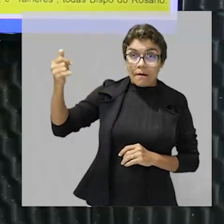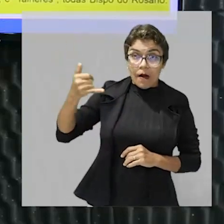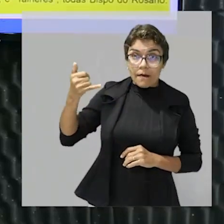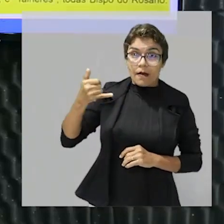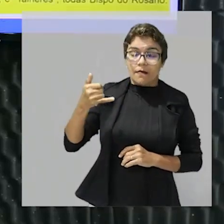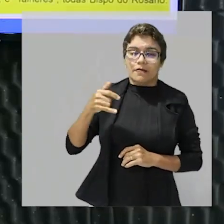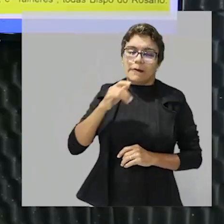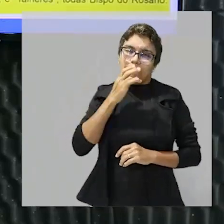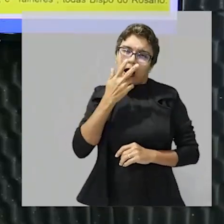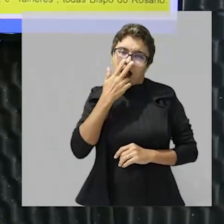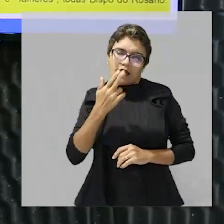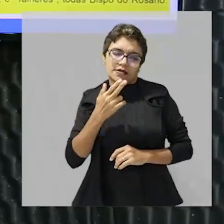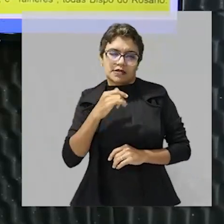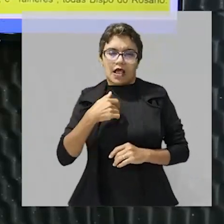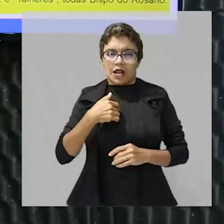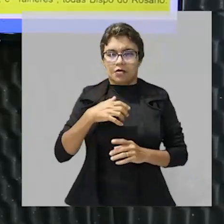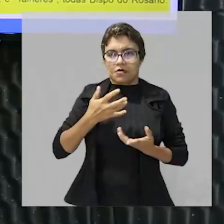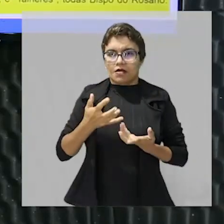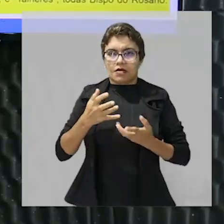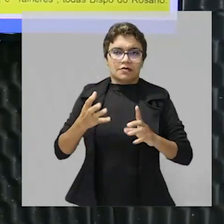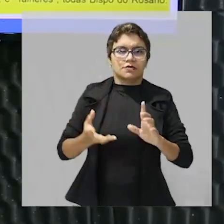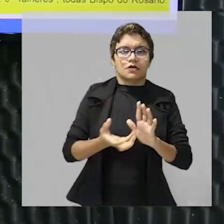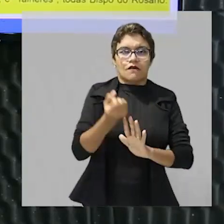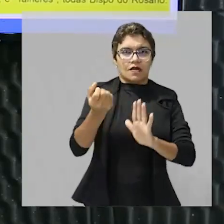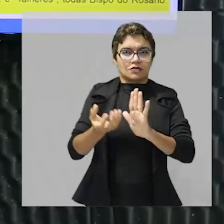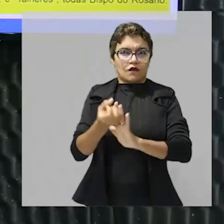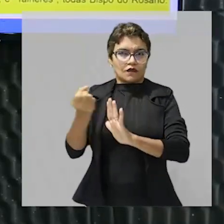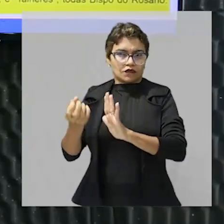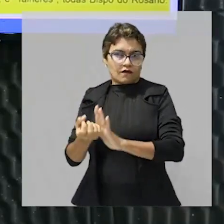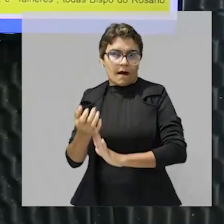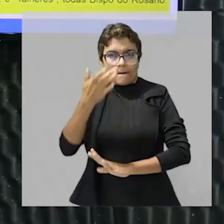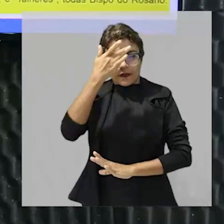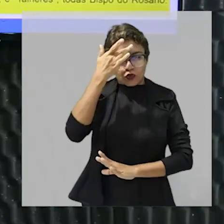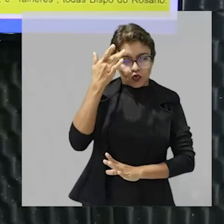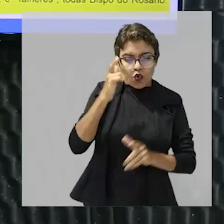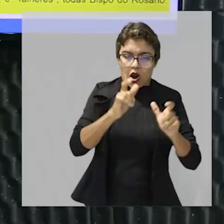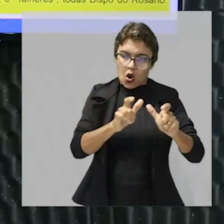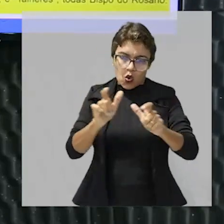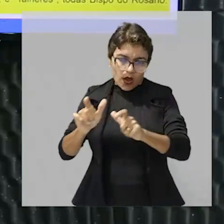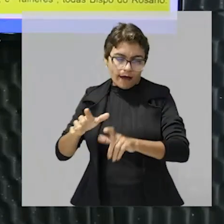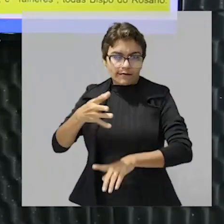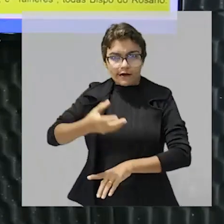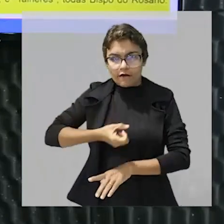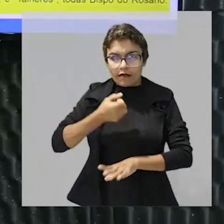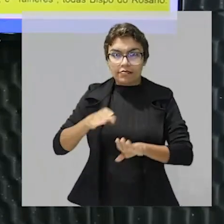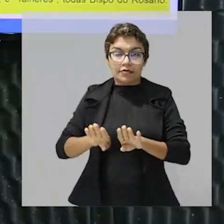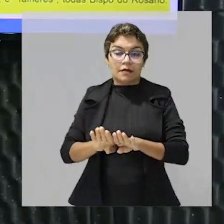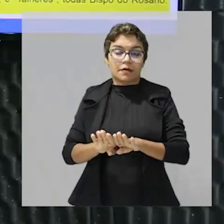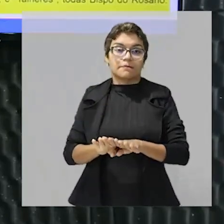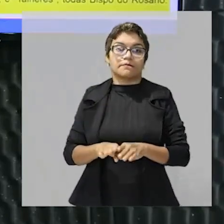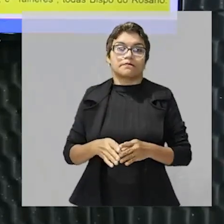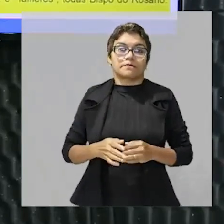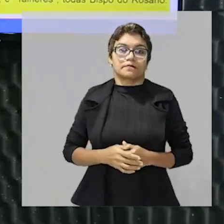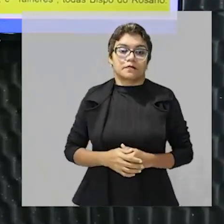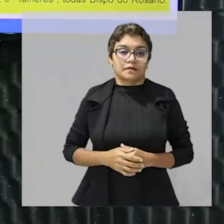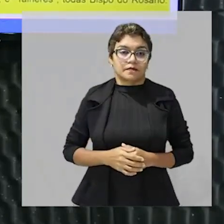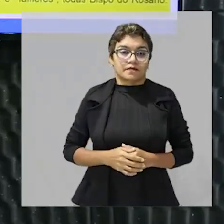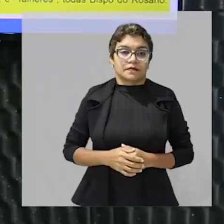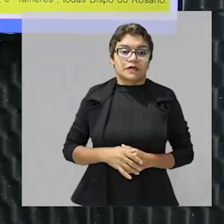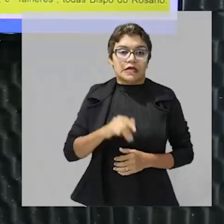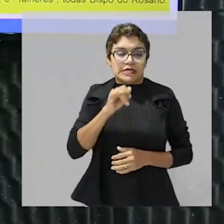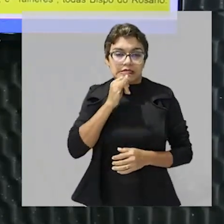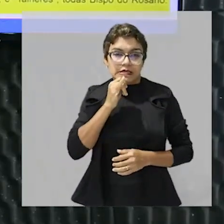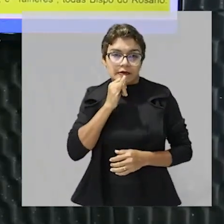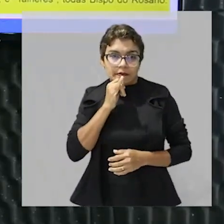salvar pessoas, lugares, nomes, entre outras coisas. Uma das obras é o Manto da Apresentação a Deus, onde ele